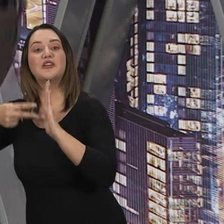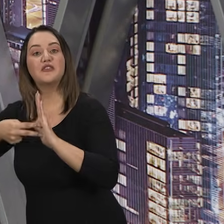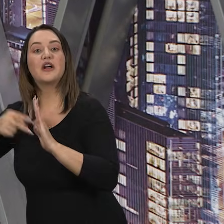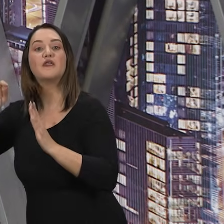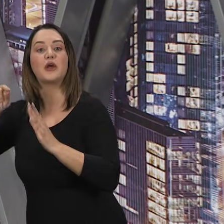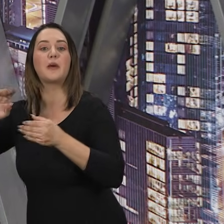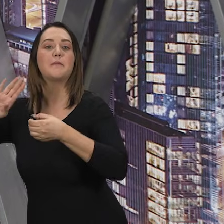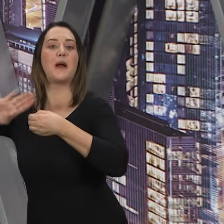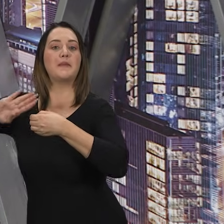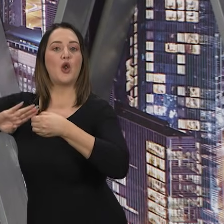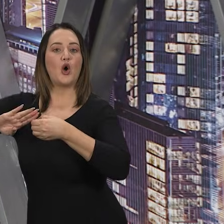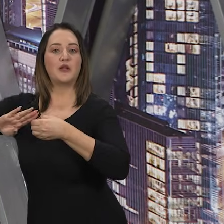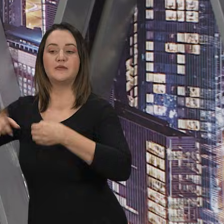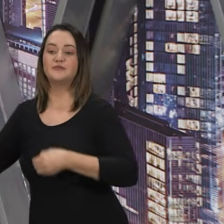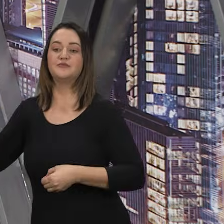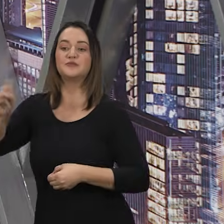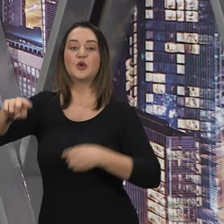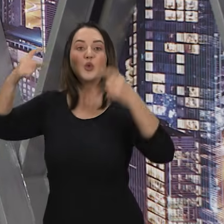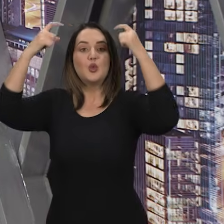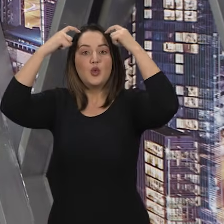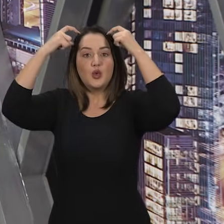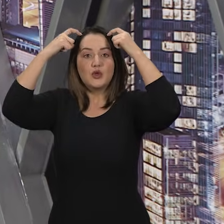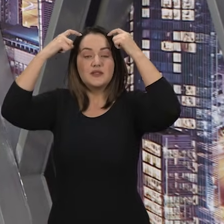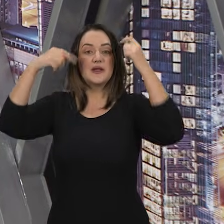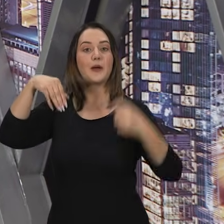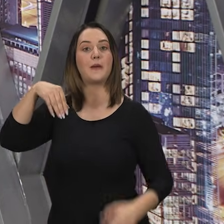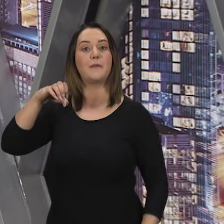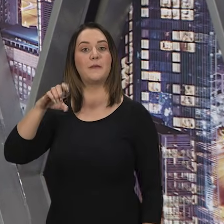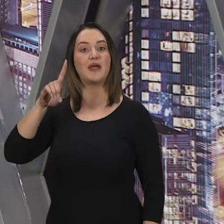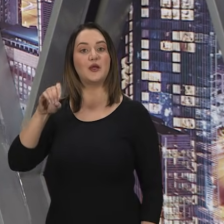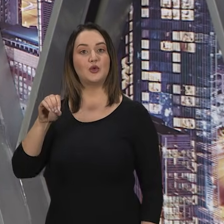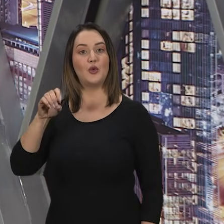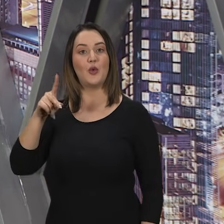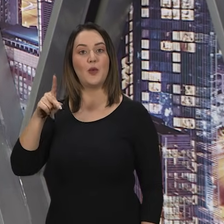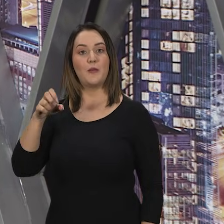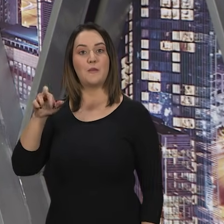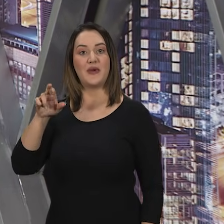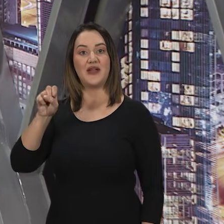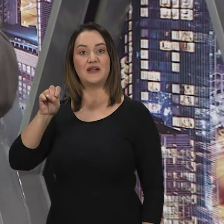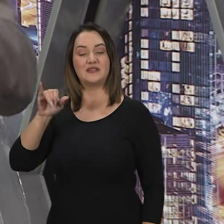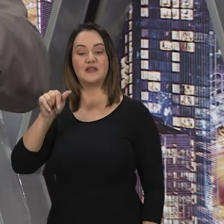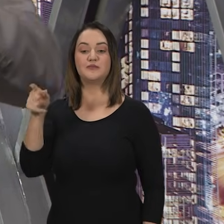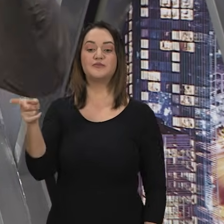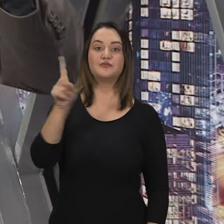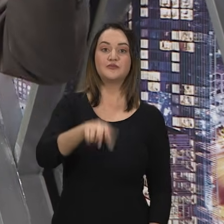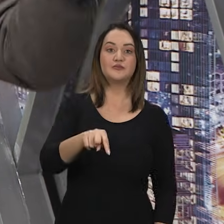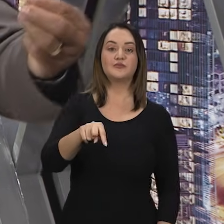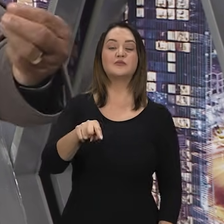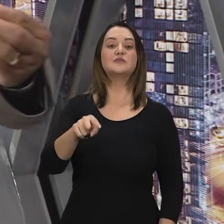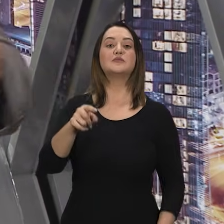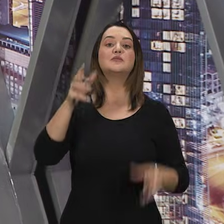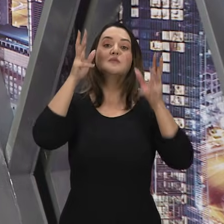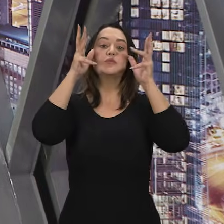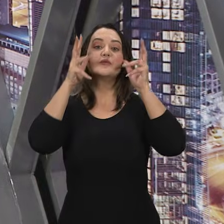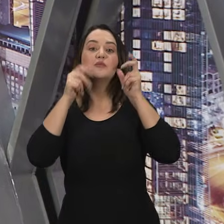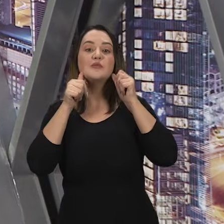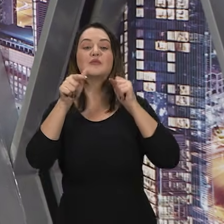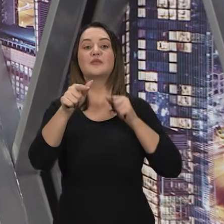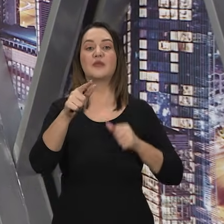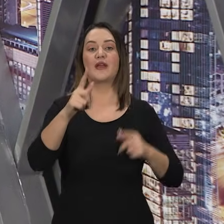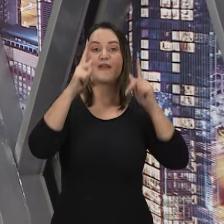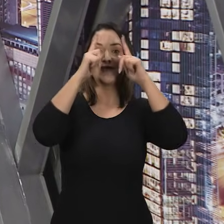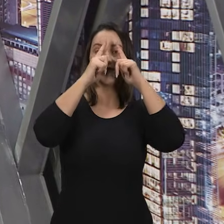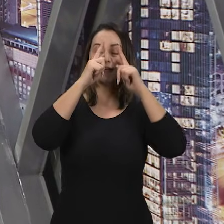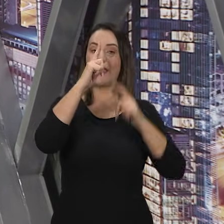Império Babilônico. O urso representava o Império Medo-Persa. O leopardo representava o Império Grego. E o animal